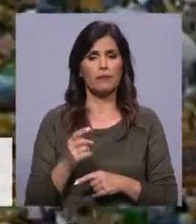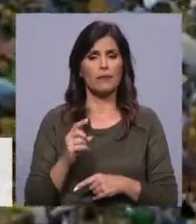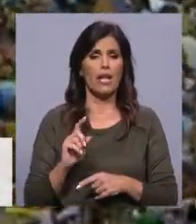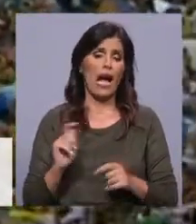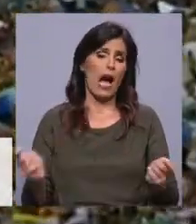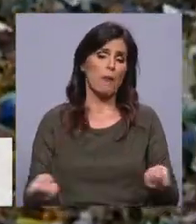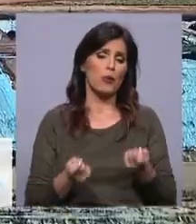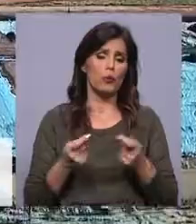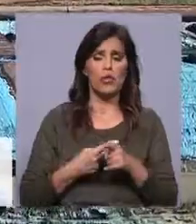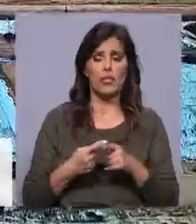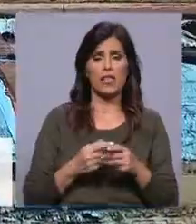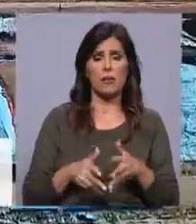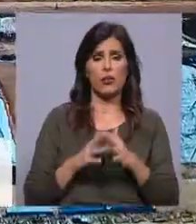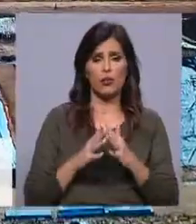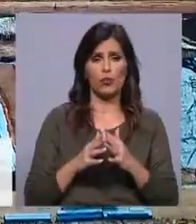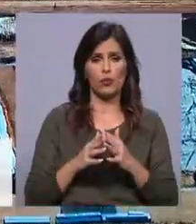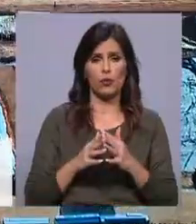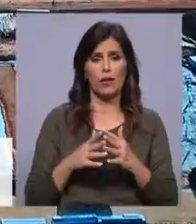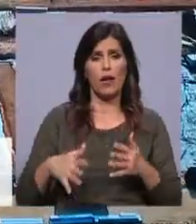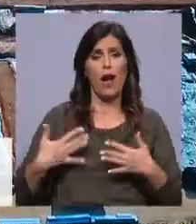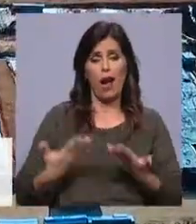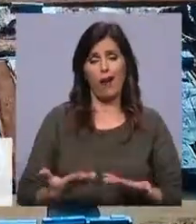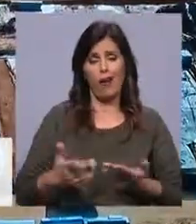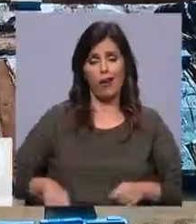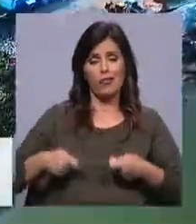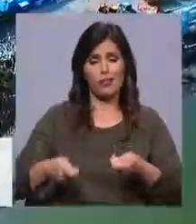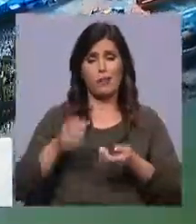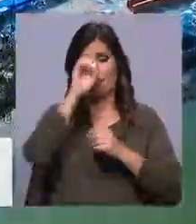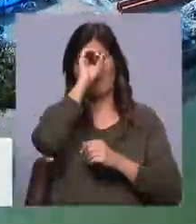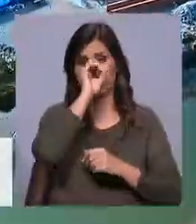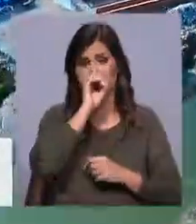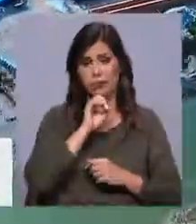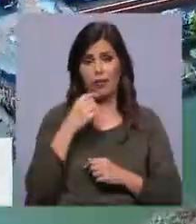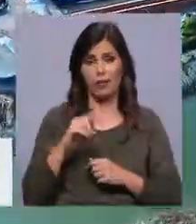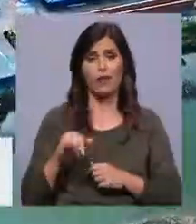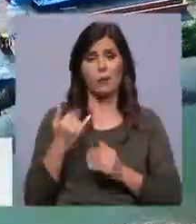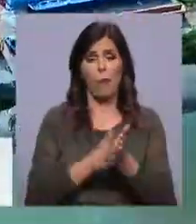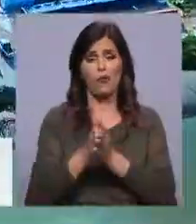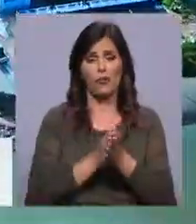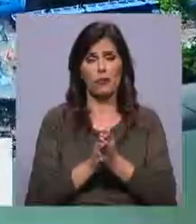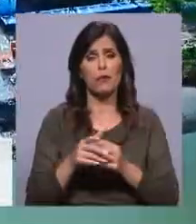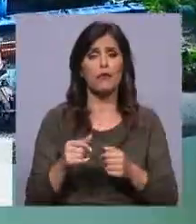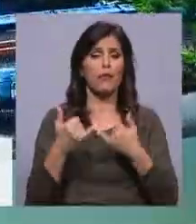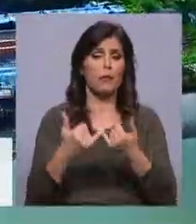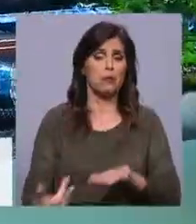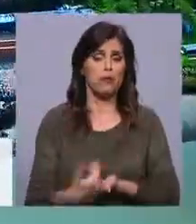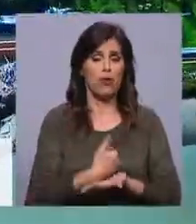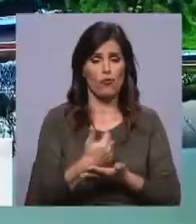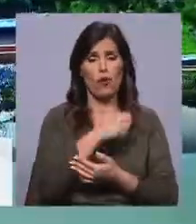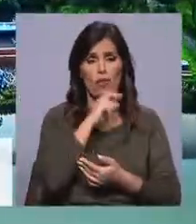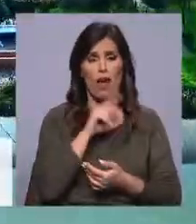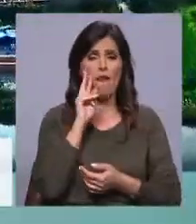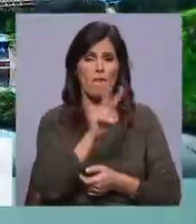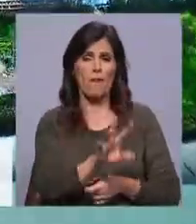promotores podem estar interessados numa infraestrutura na qual não tem que investir quem recebe e que depois podem tentar rentabilizar vejo de uma forma difícil